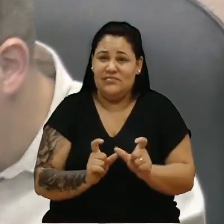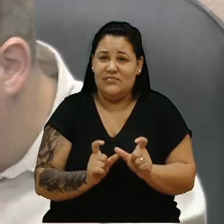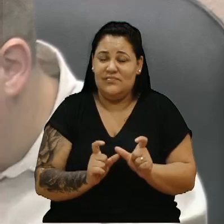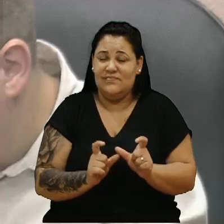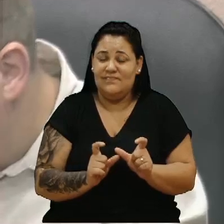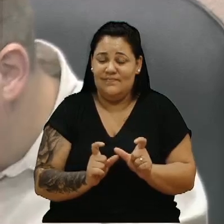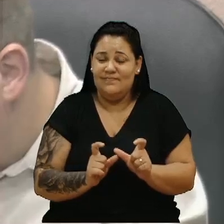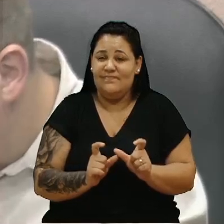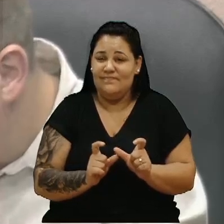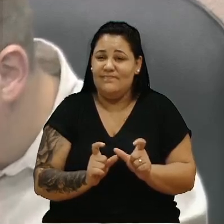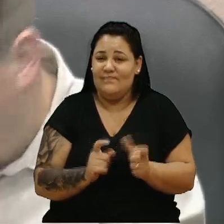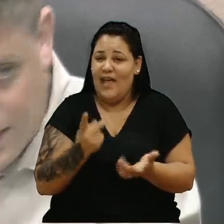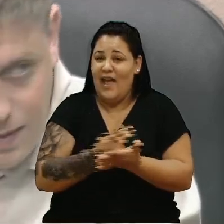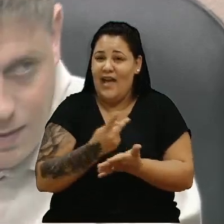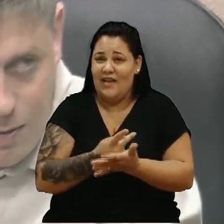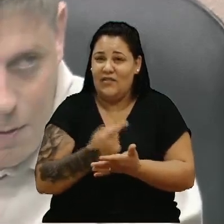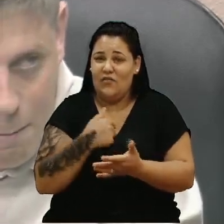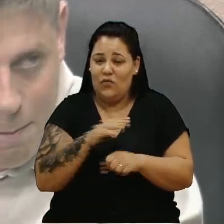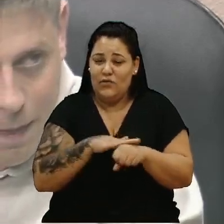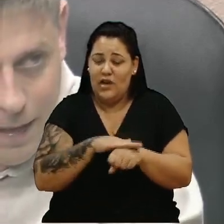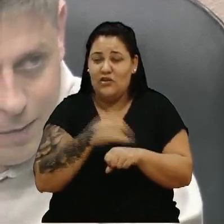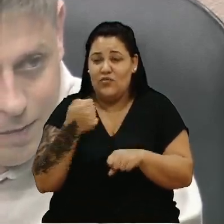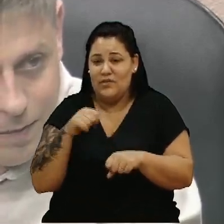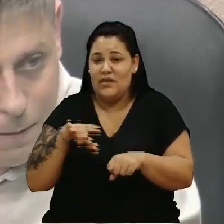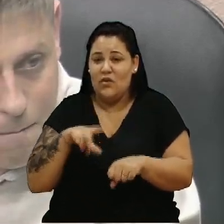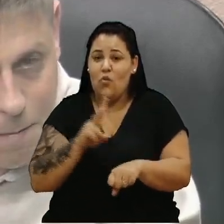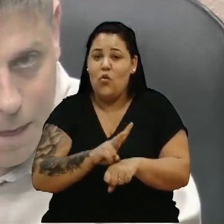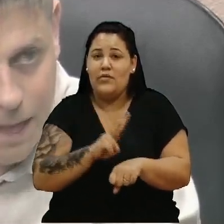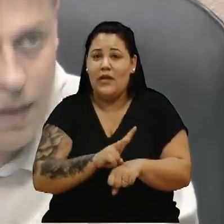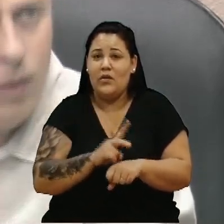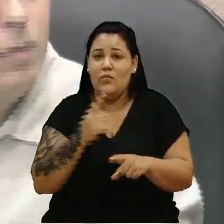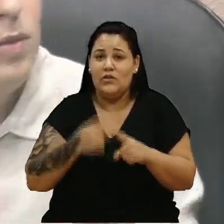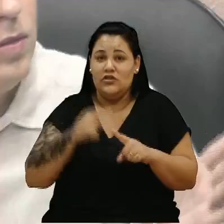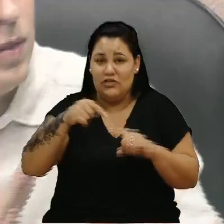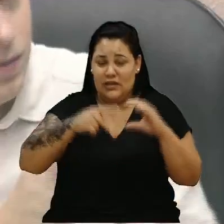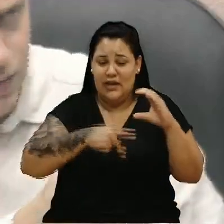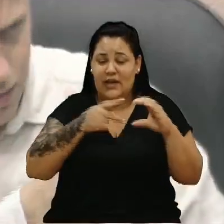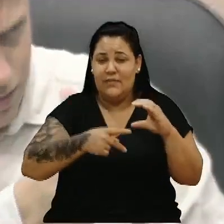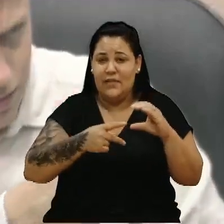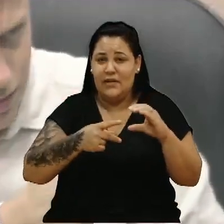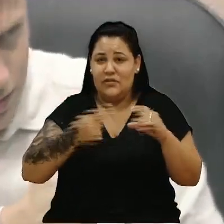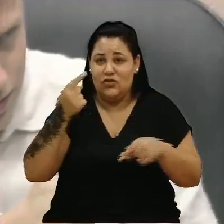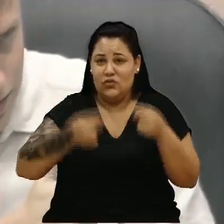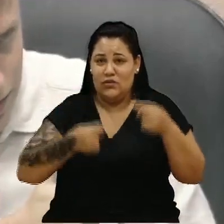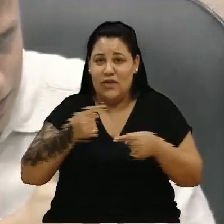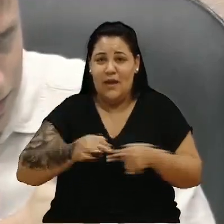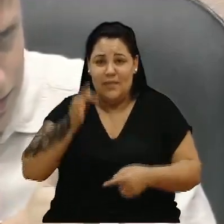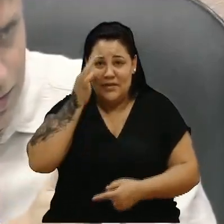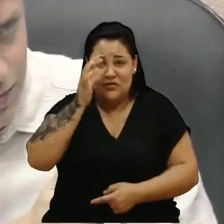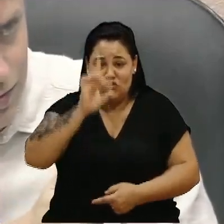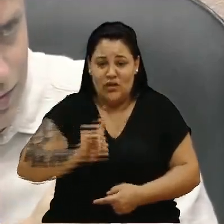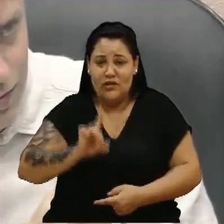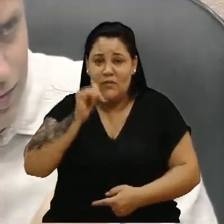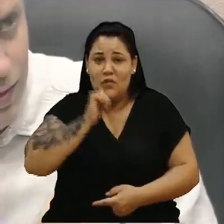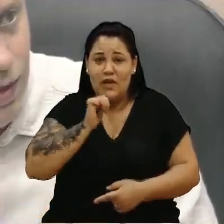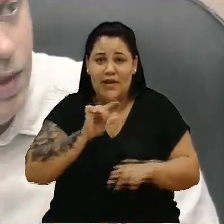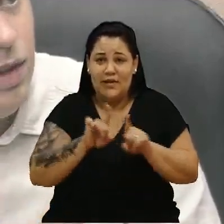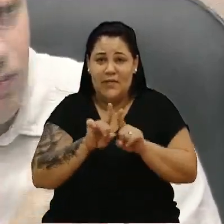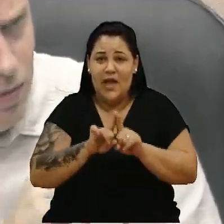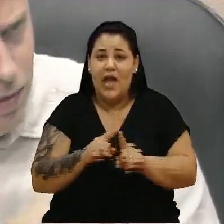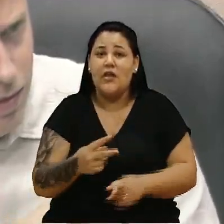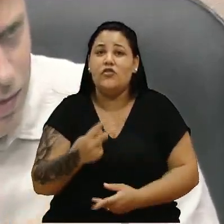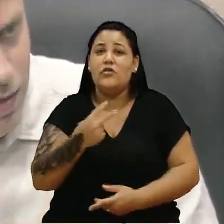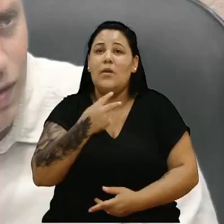né, mas eu acho que precisamos ter cuidado. Né? Se a gente está nessa casa aqui debatendo hoje a presença e os direitos das mulheres, a gente não